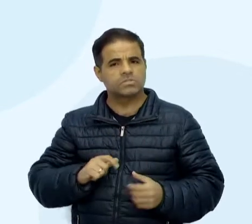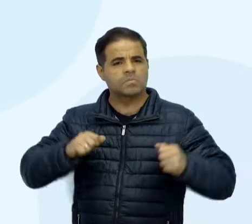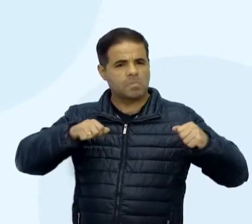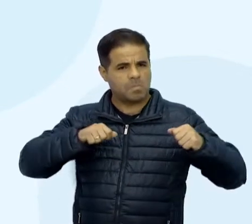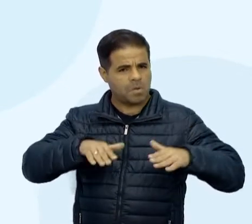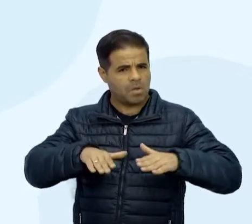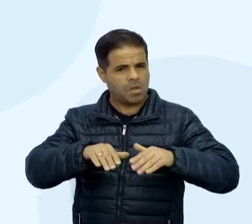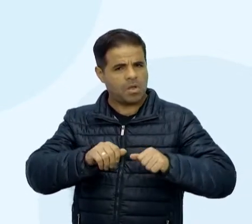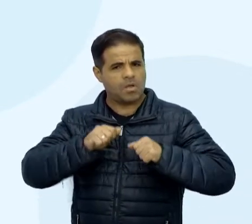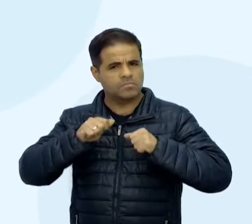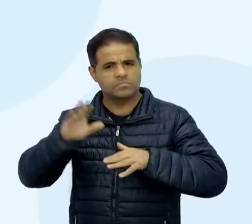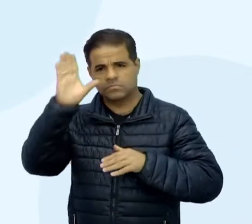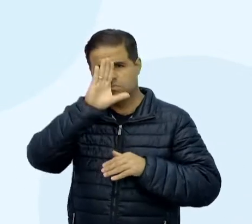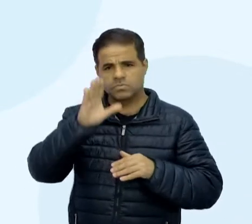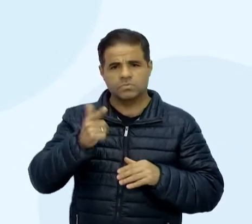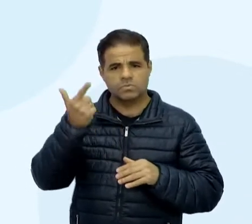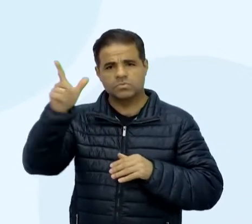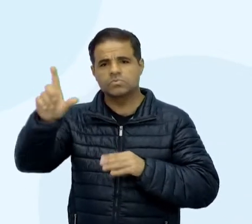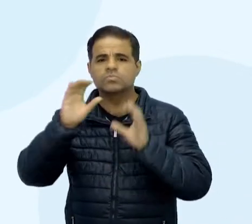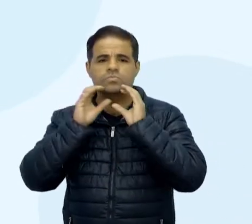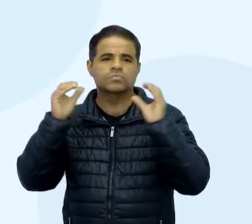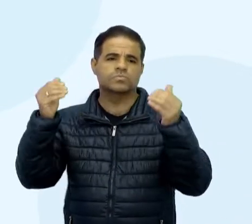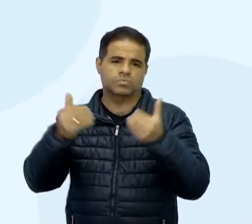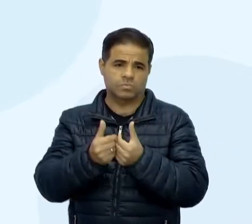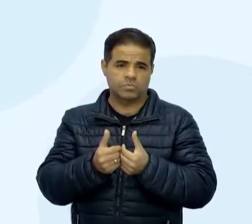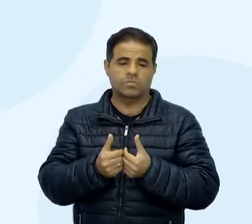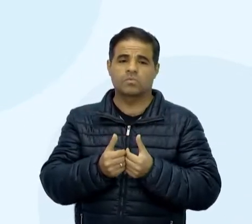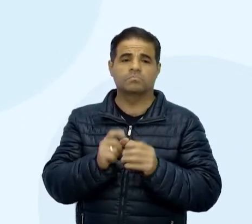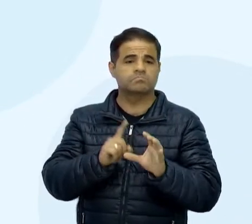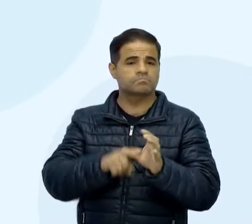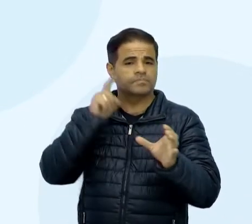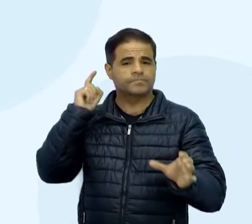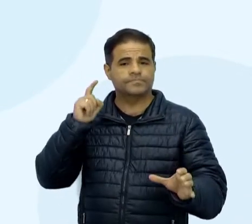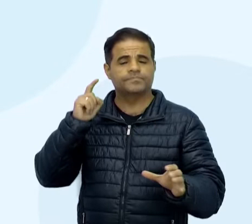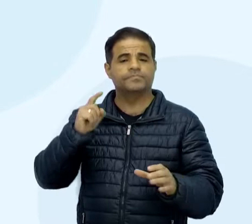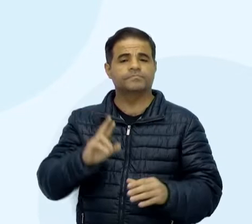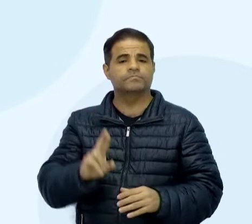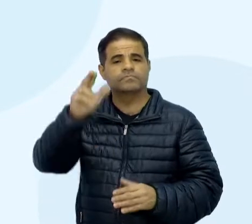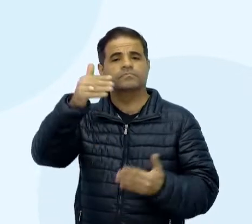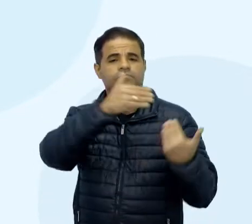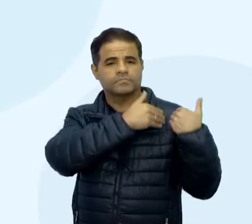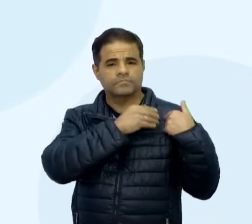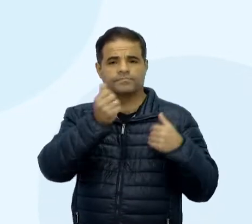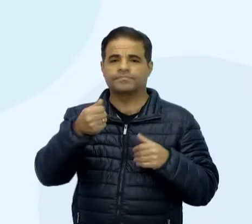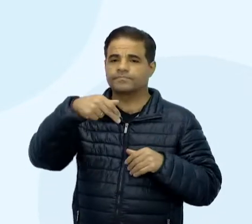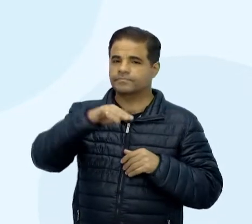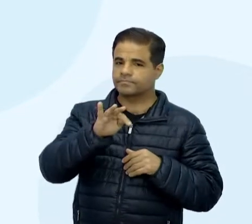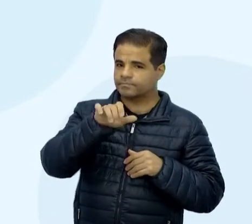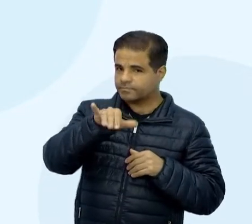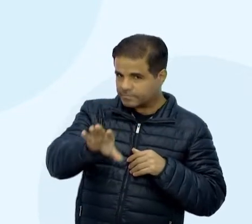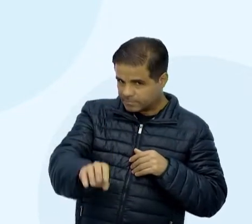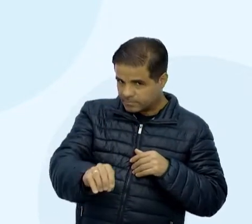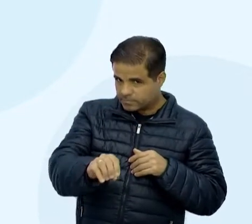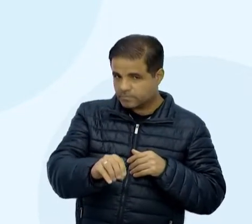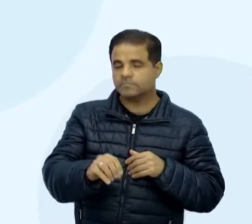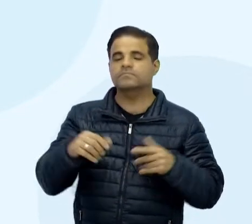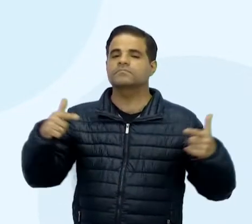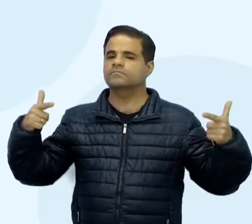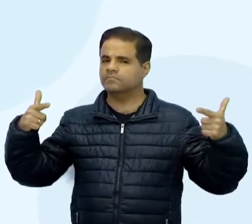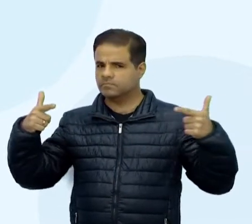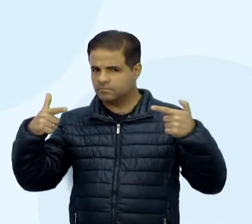Exército Brasileiro e membros de uma comunidade autônoma liderada por Antônio Conselheiro. Essa guerra,